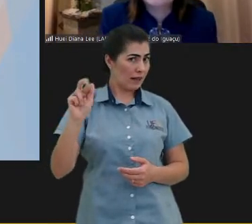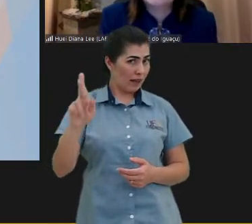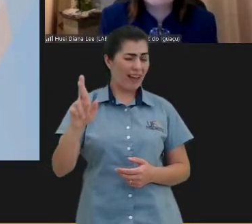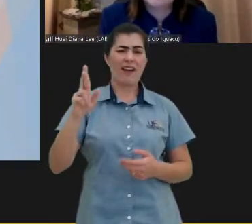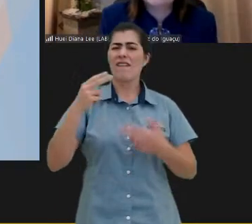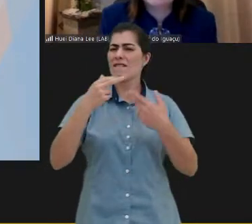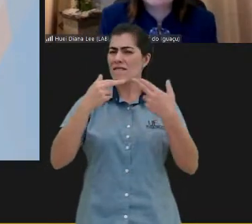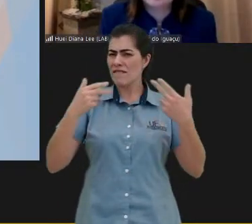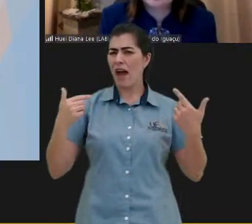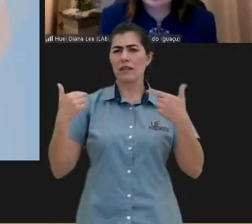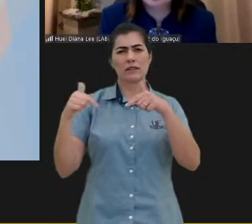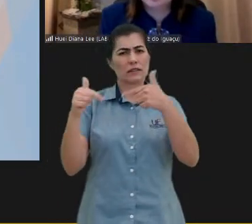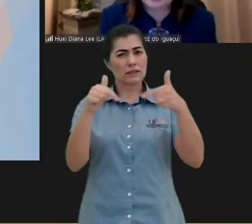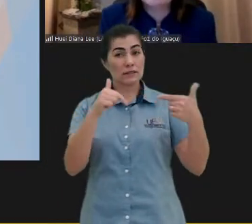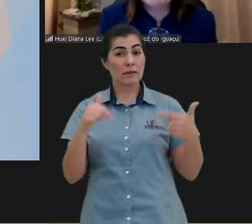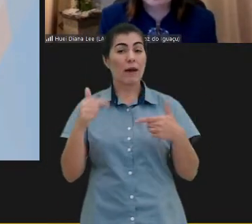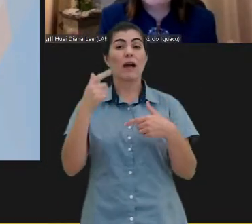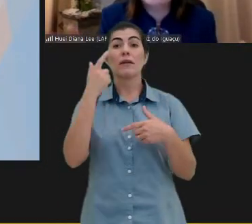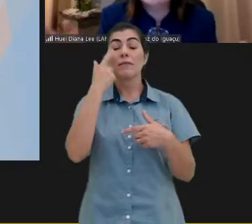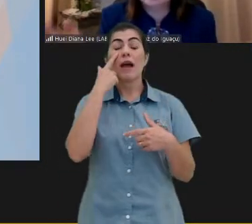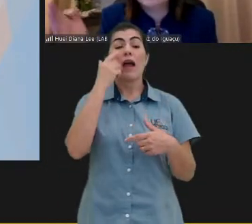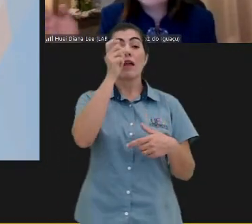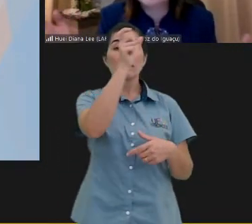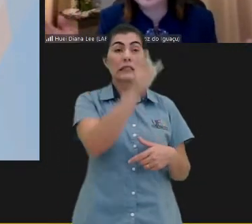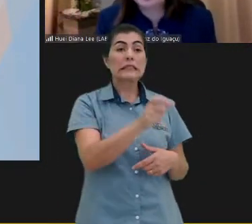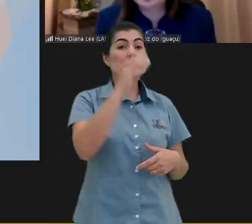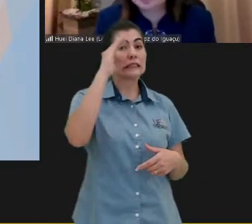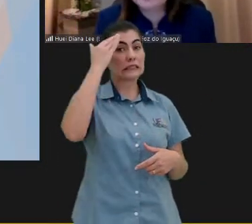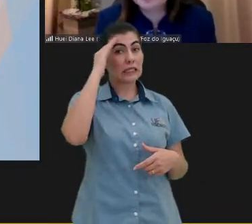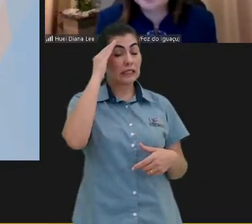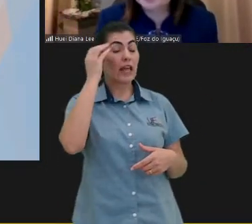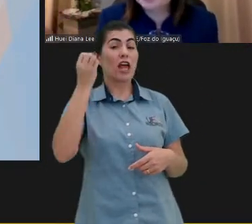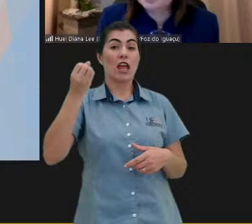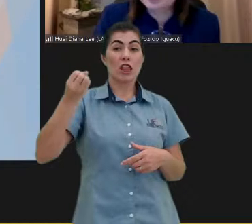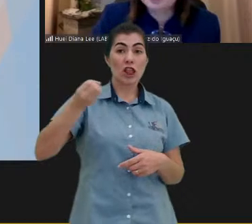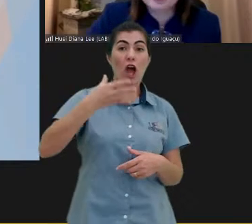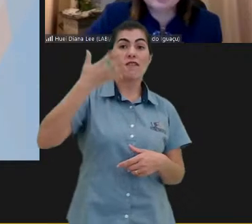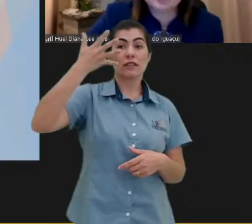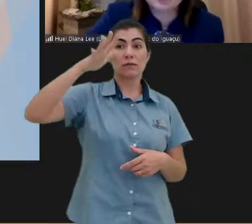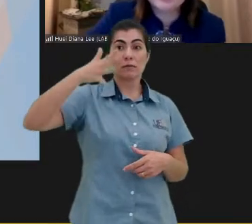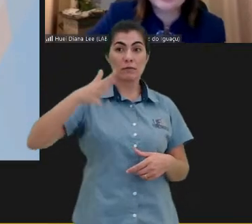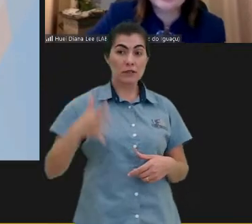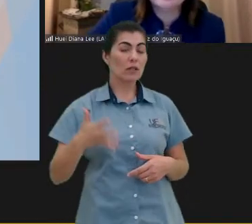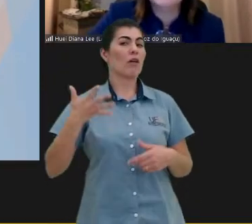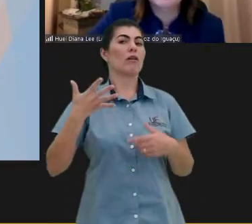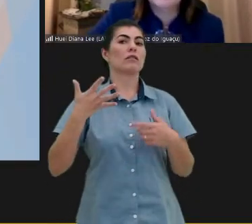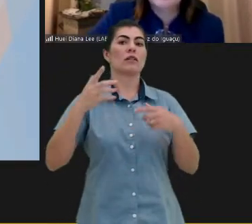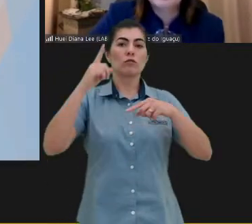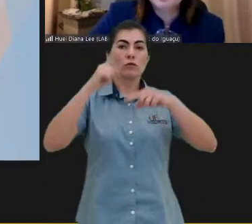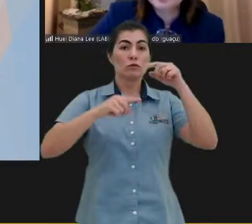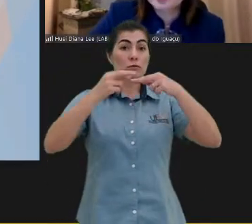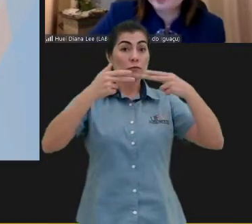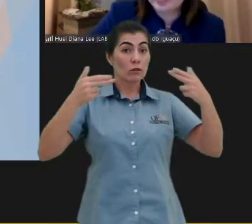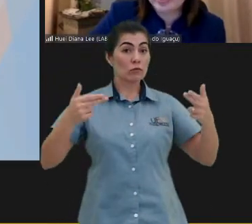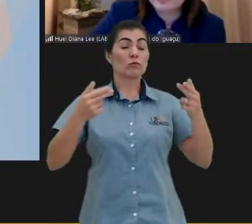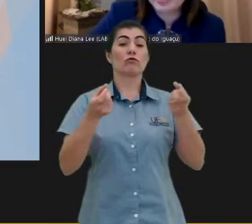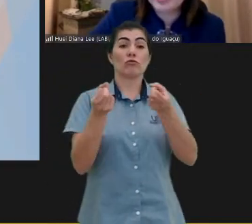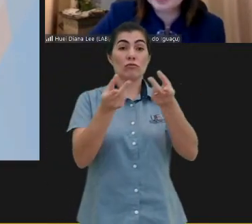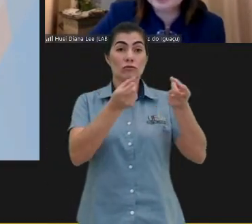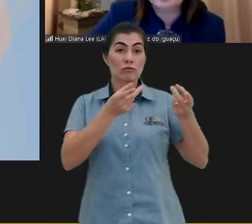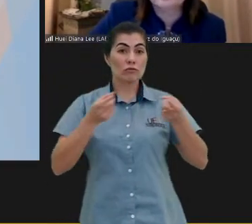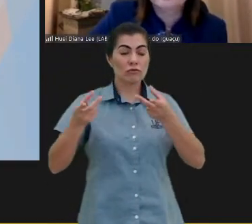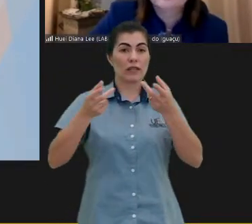essa questão para entender o usuário e oferecer novas promoções, novos produtos associados à sua bandeira. E, por exemplo, na